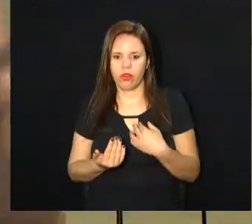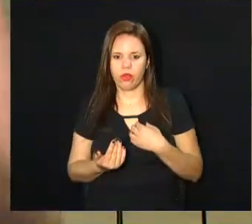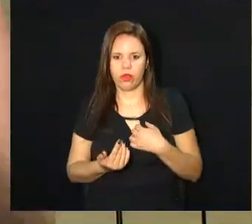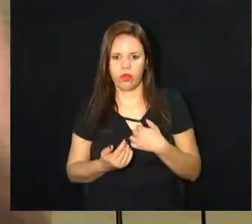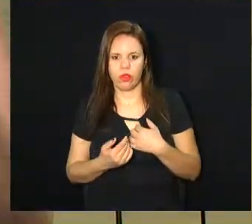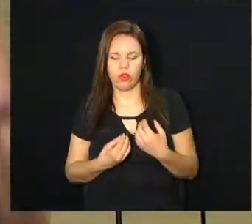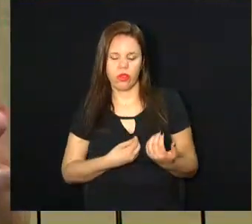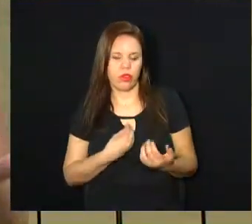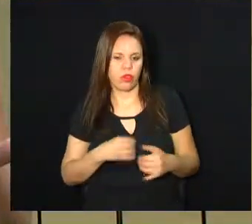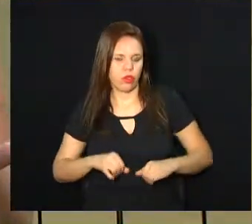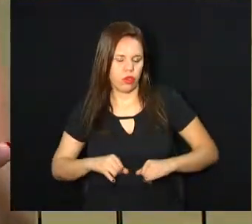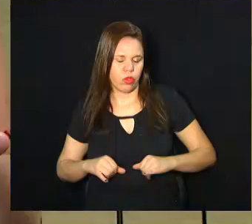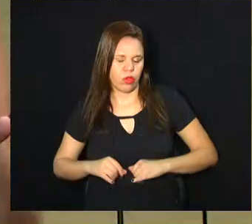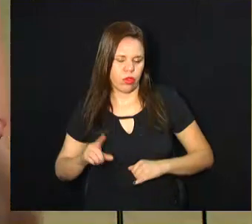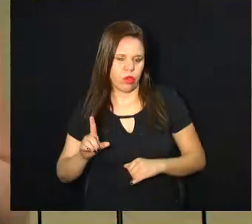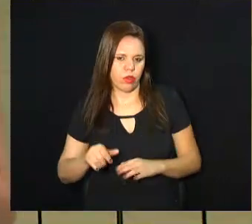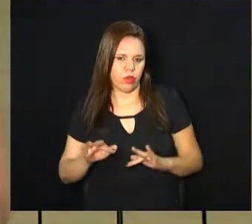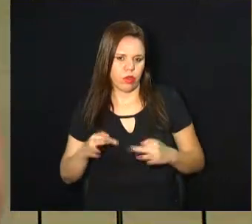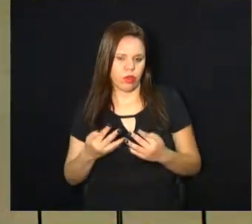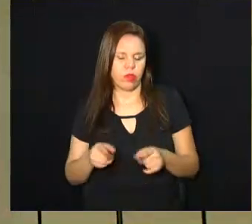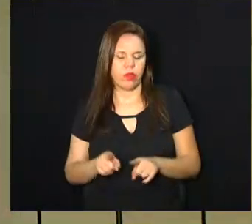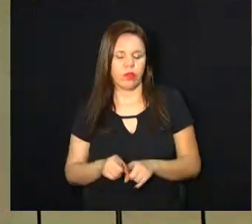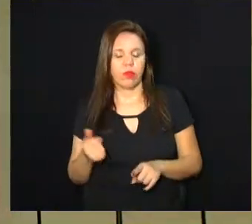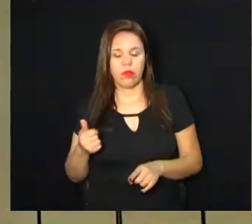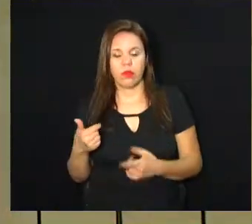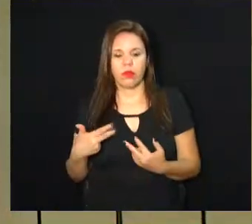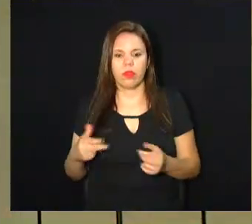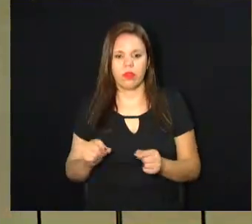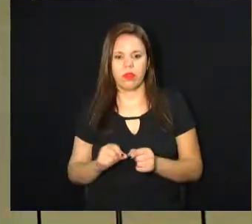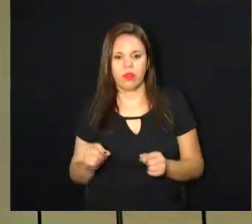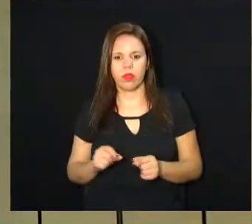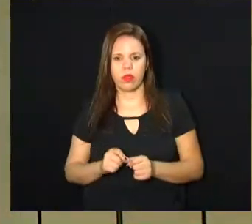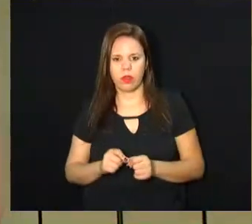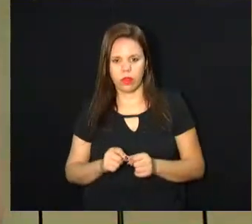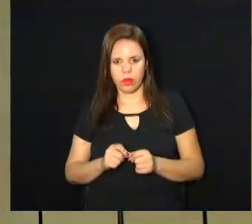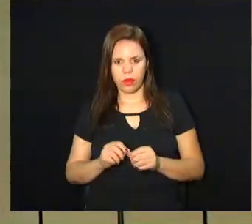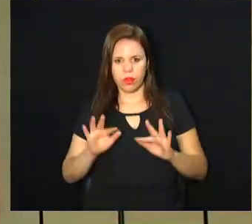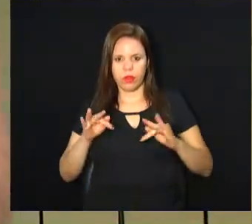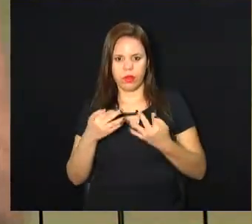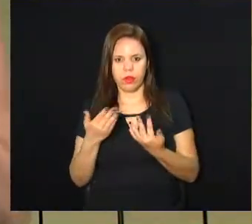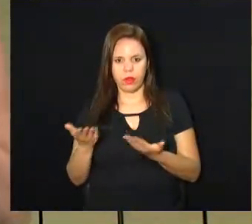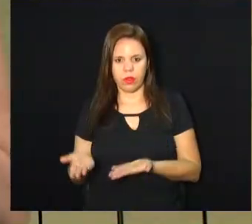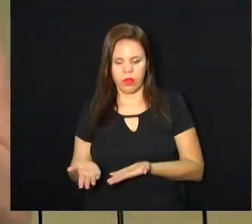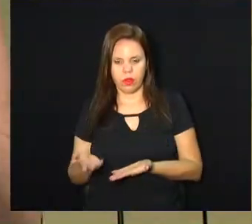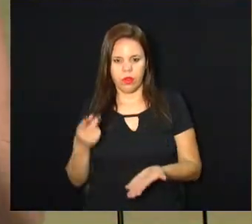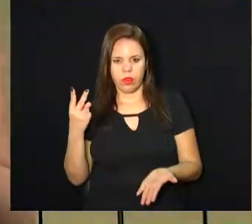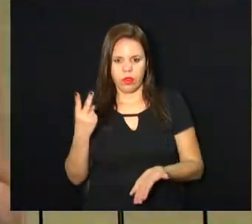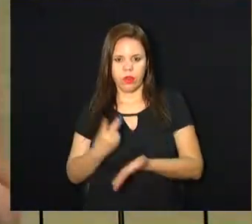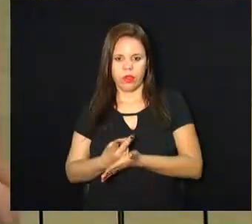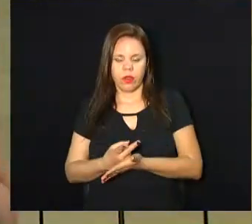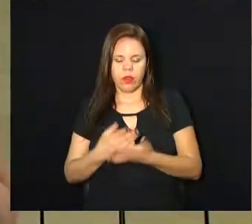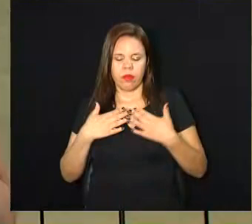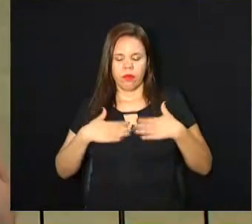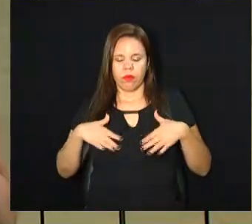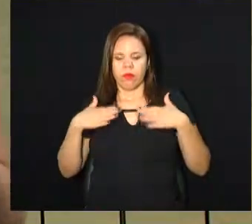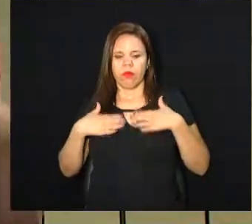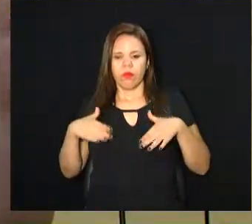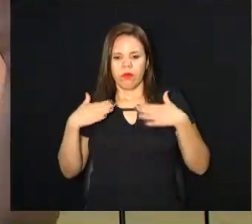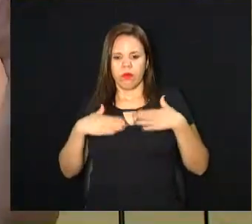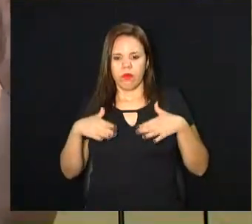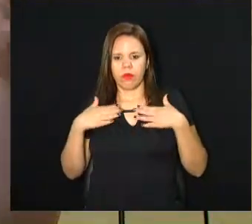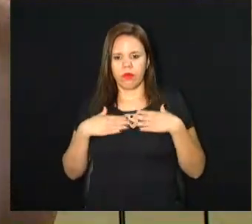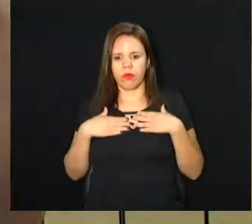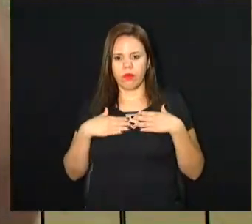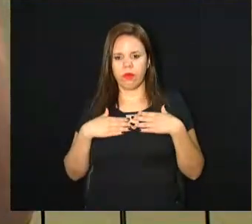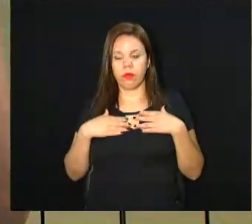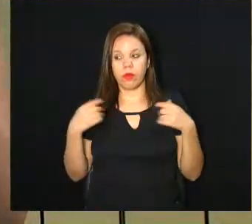por isso e os pais. A primeira coisa a se fazer nesta família é manter a calma. Então,